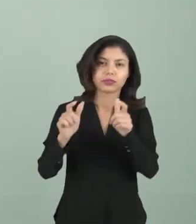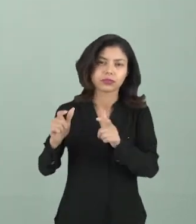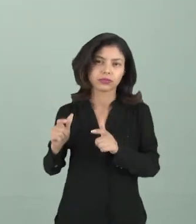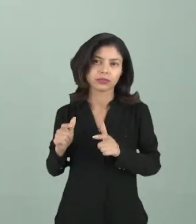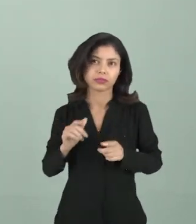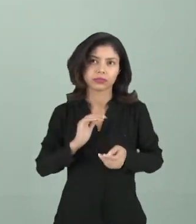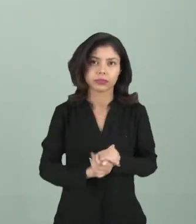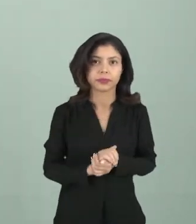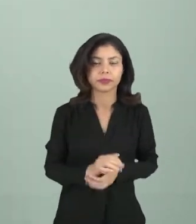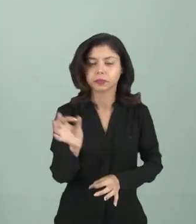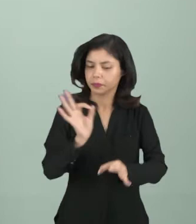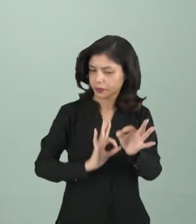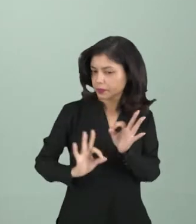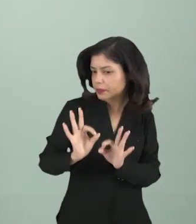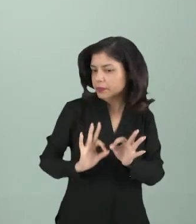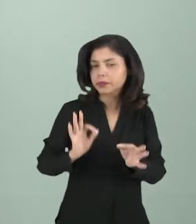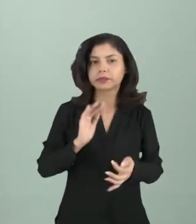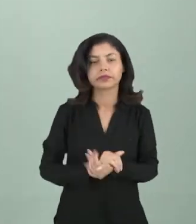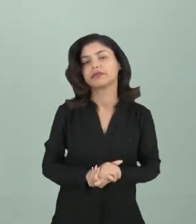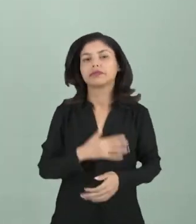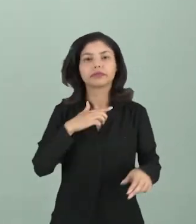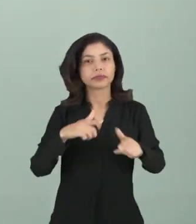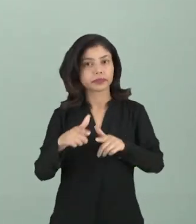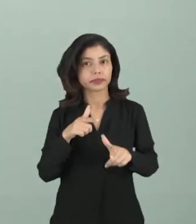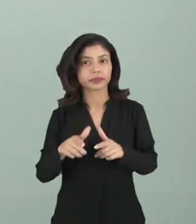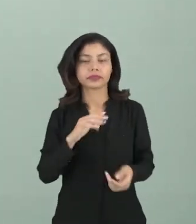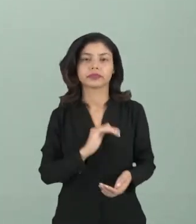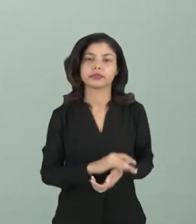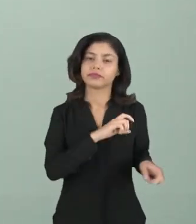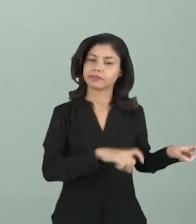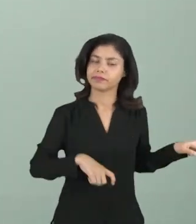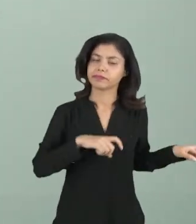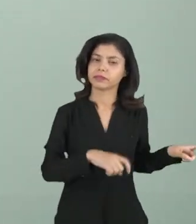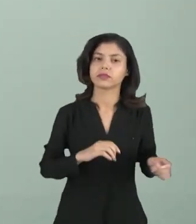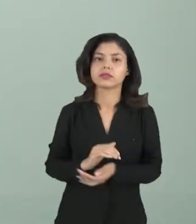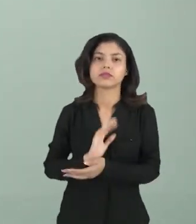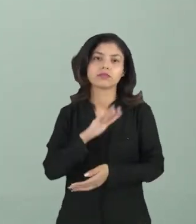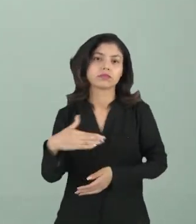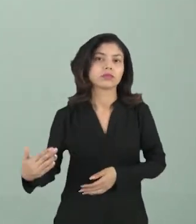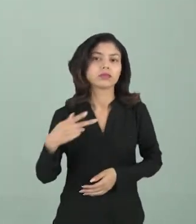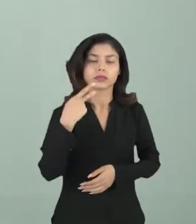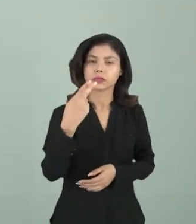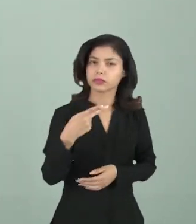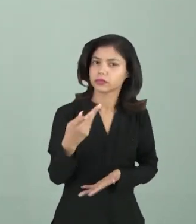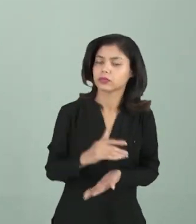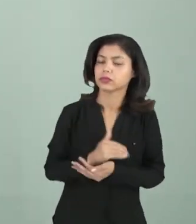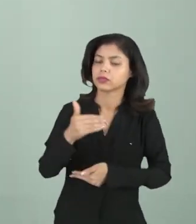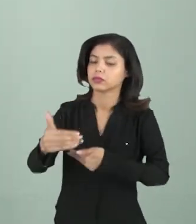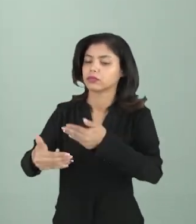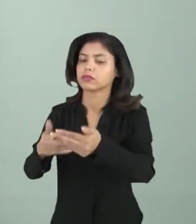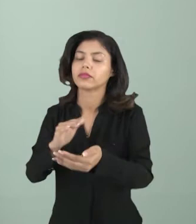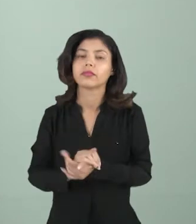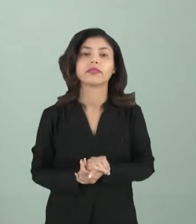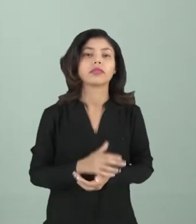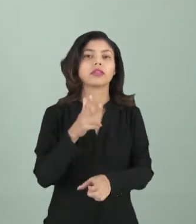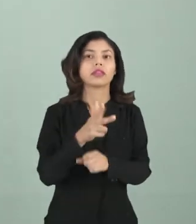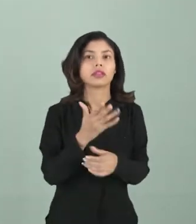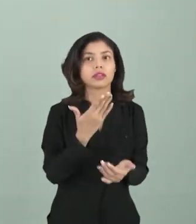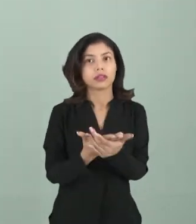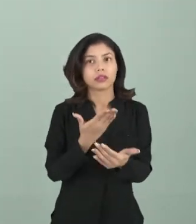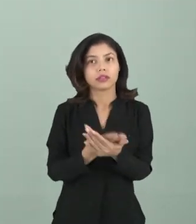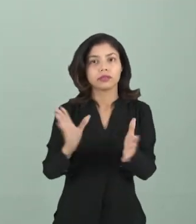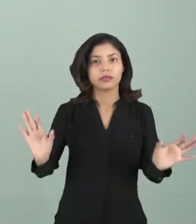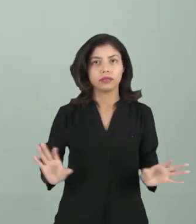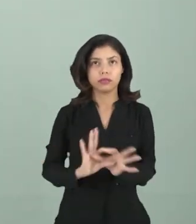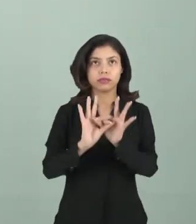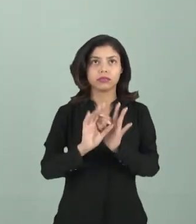há outras organizações de trabalhadores rurais. Quando eu pondero ao longo desta videoaula as